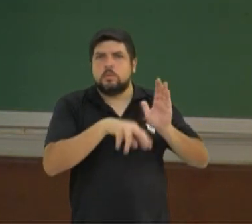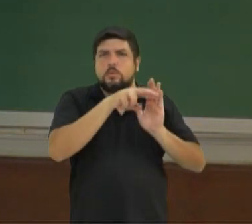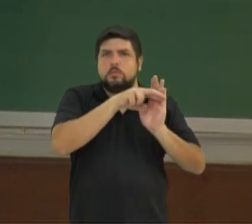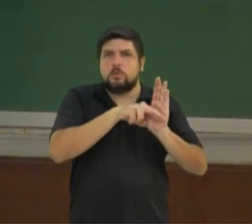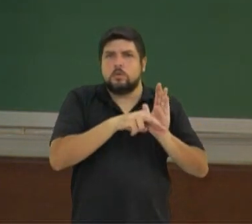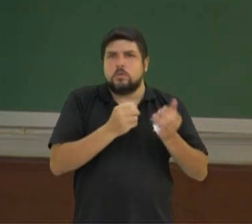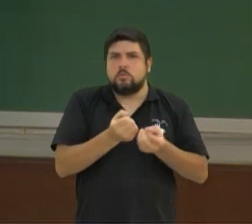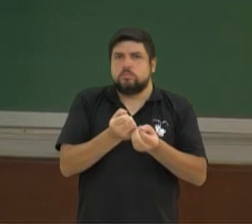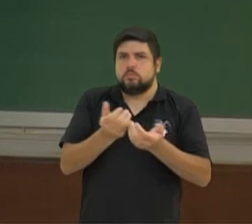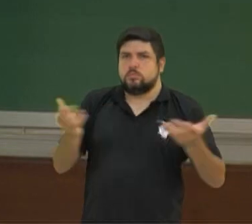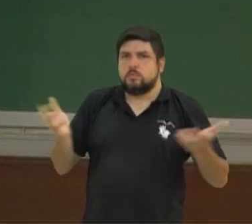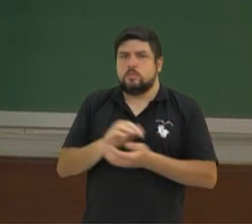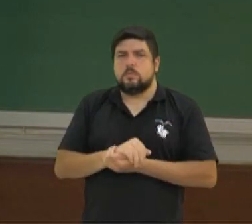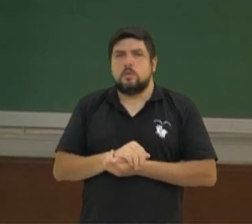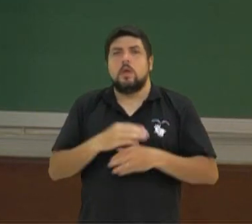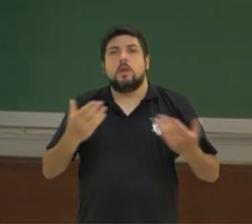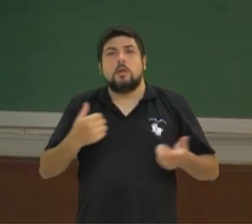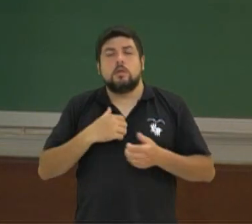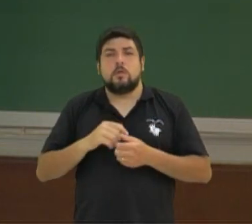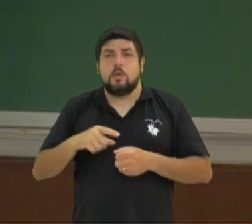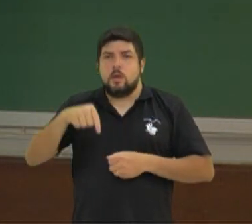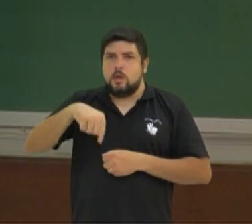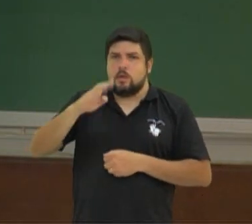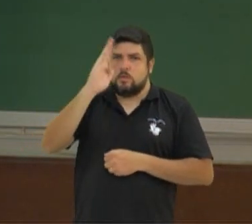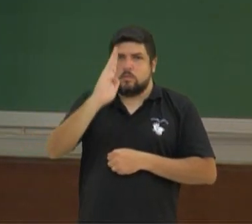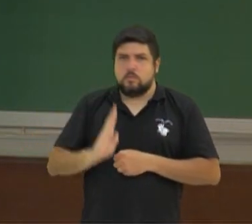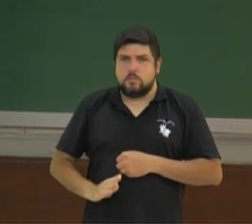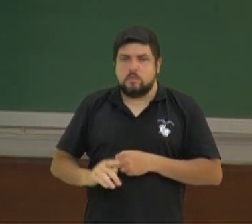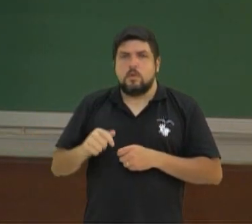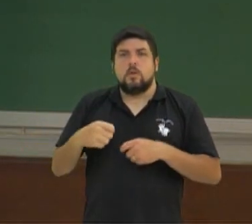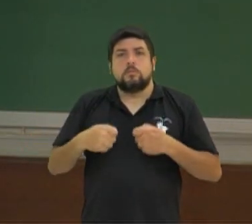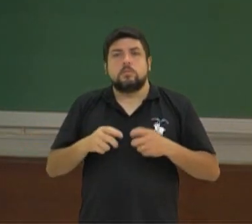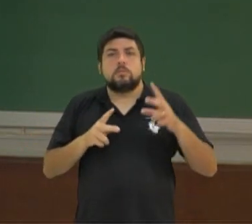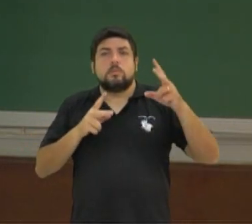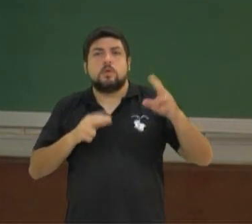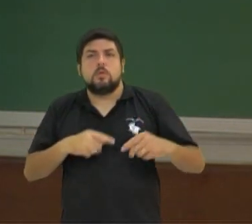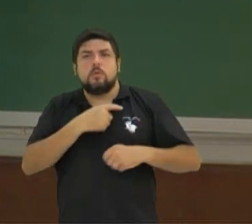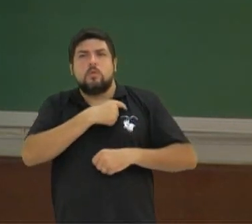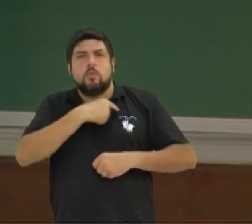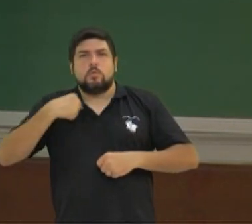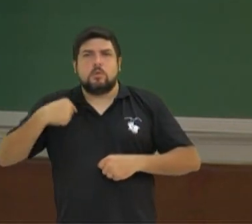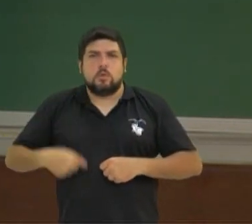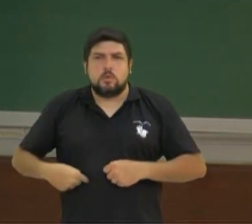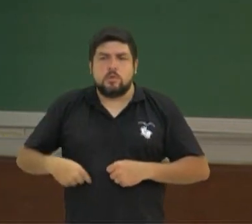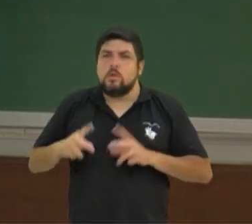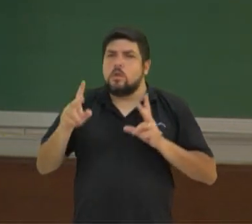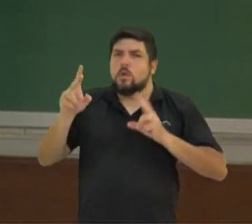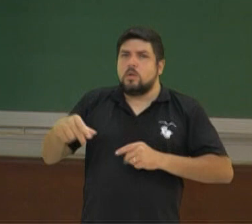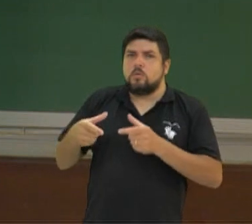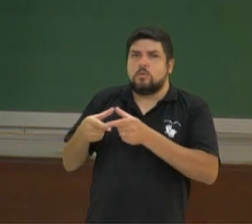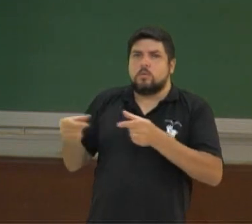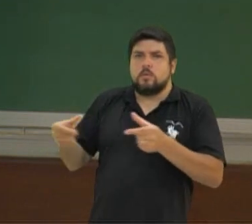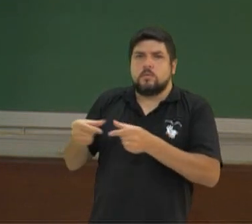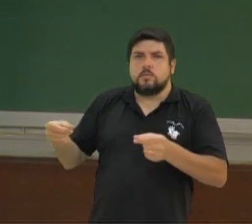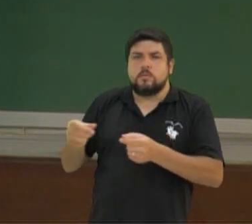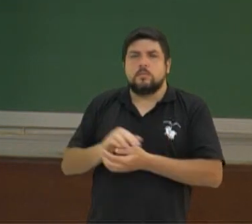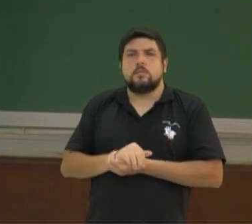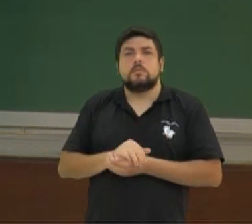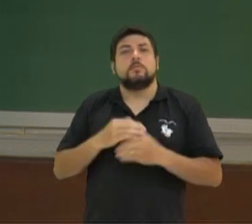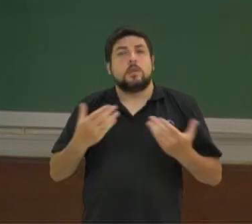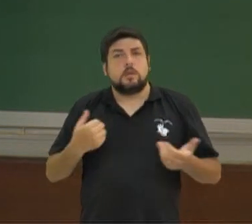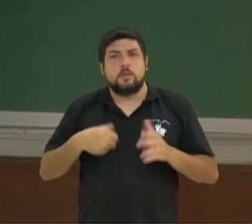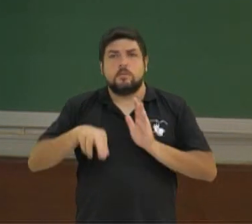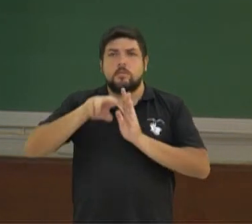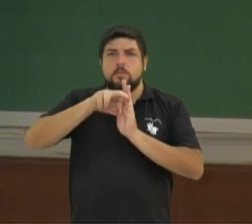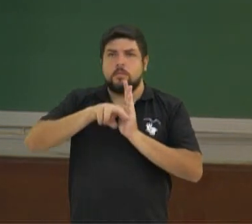regra, o estilo que é jogado no Brasil precisa ser o mesmo que é jogado lá na China, que é jogado lá no Japão, né? Então, a